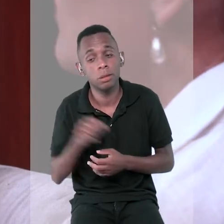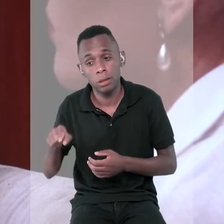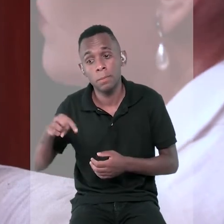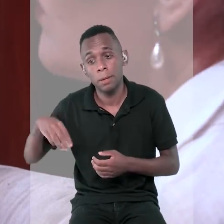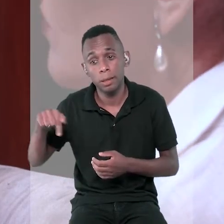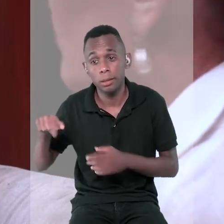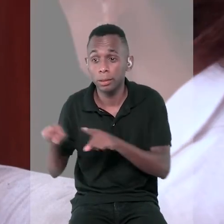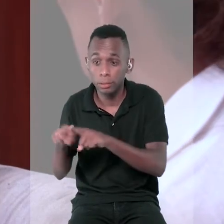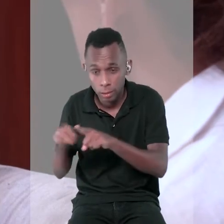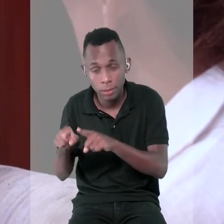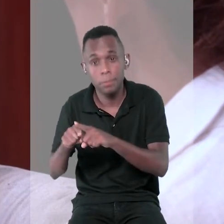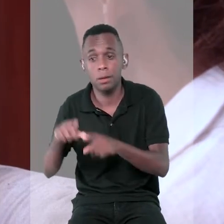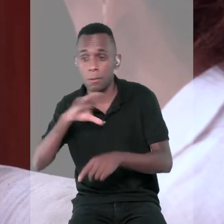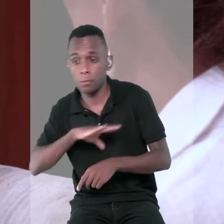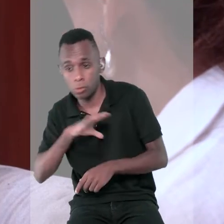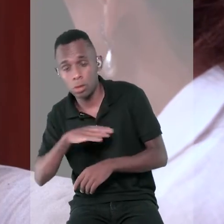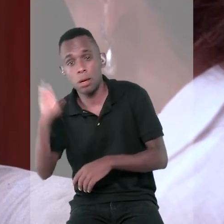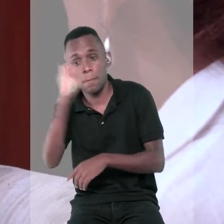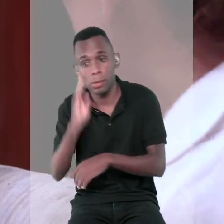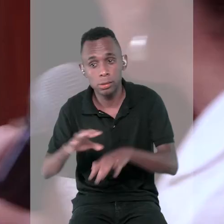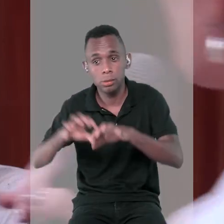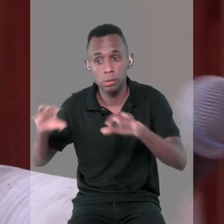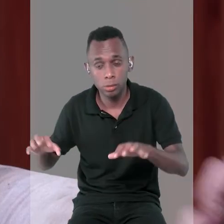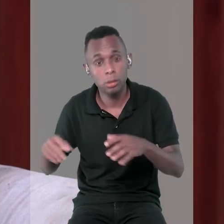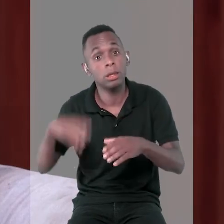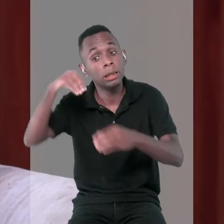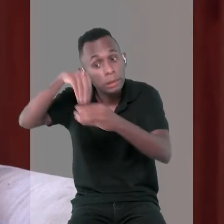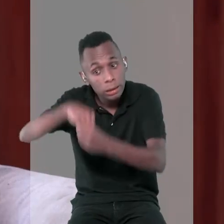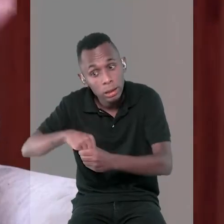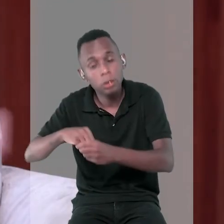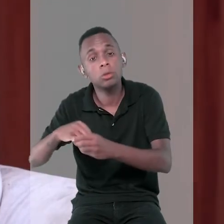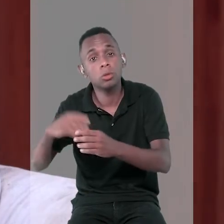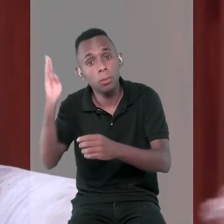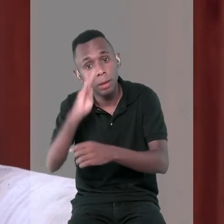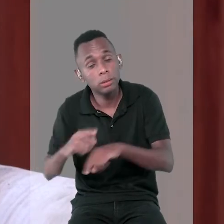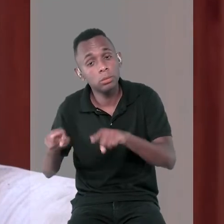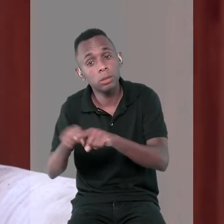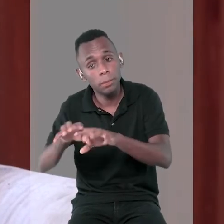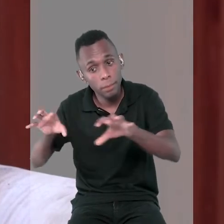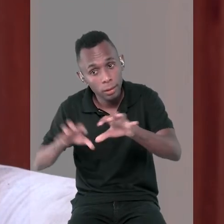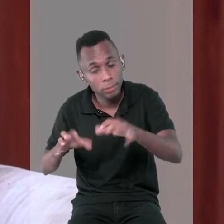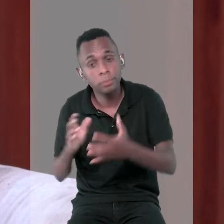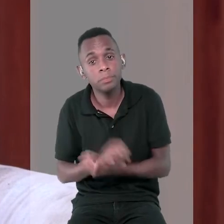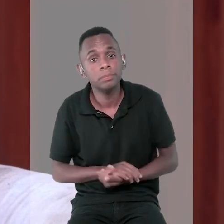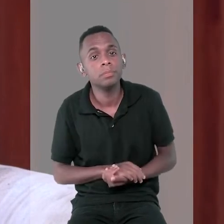Quitéria também, os portugueses, os brasileiros, né? E entre os próprios brasileiros. E entre os próprios